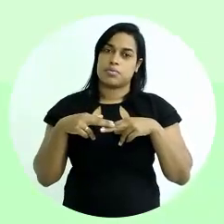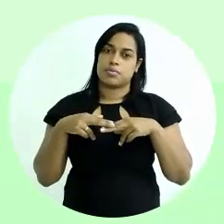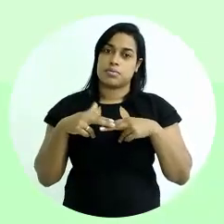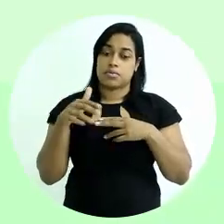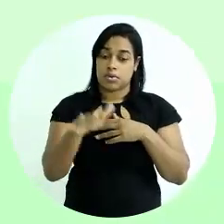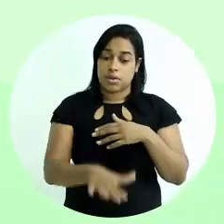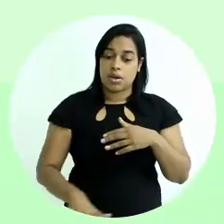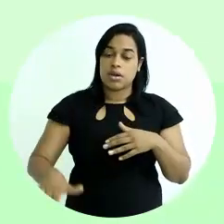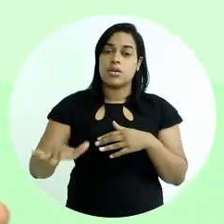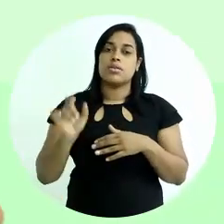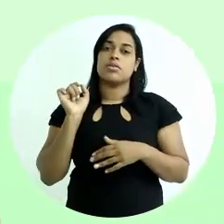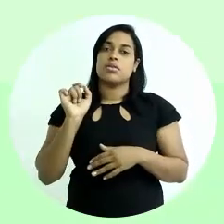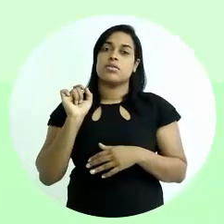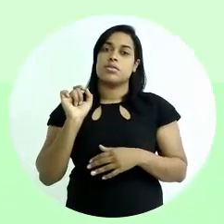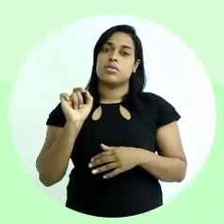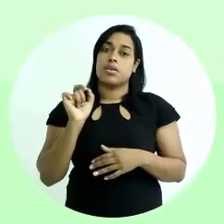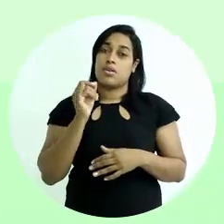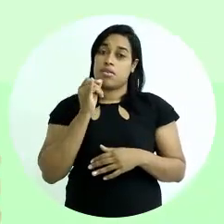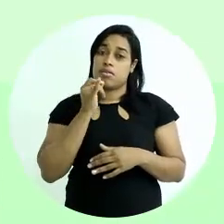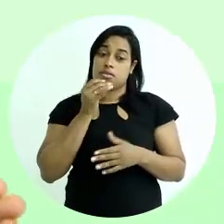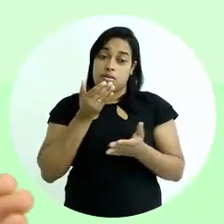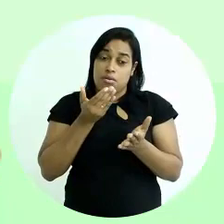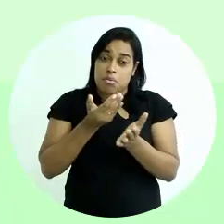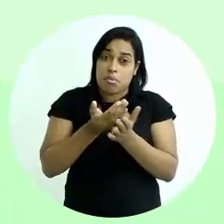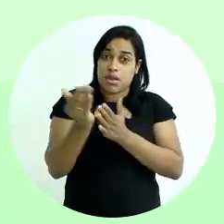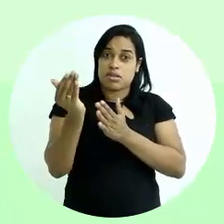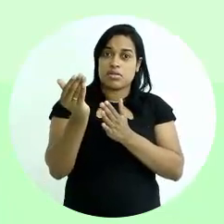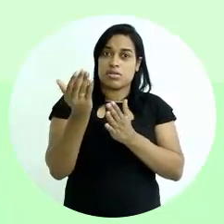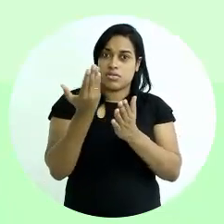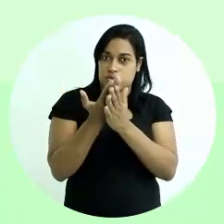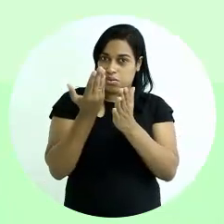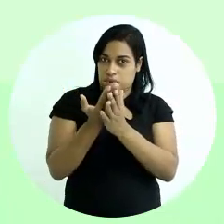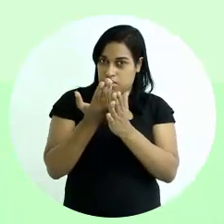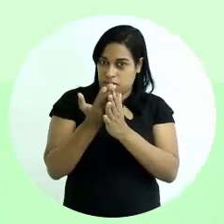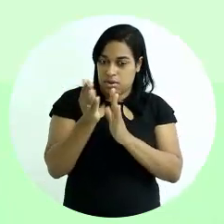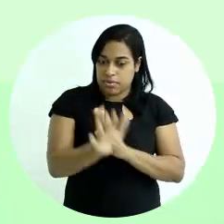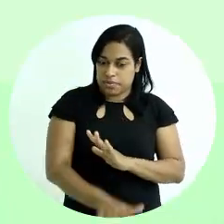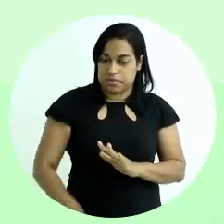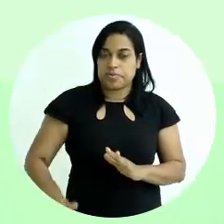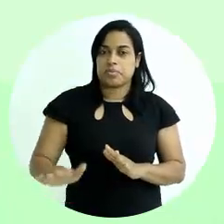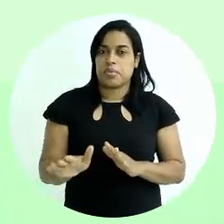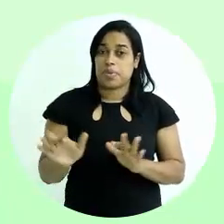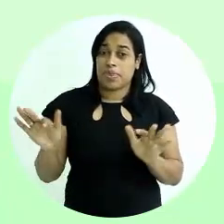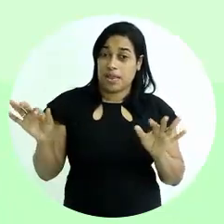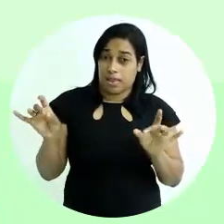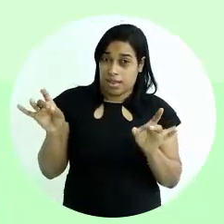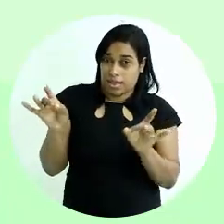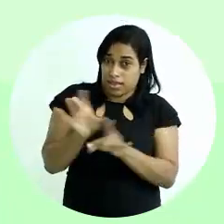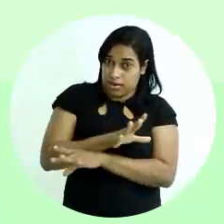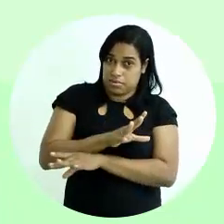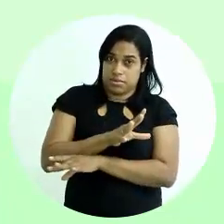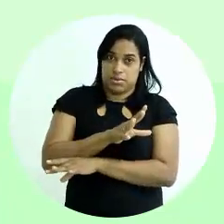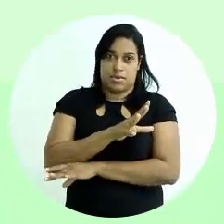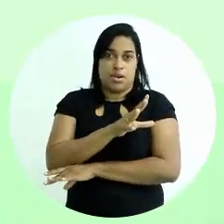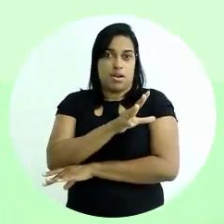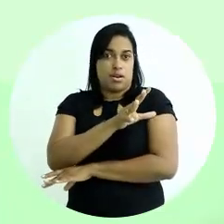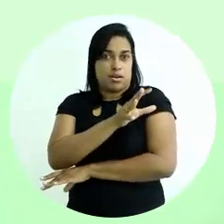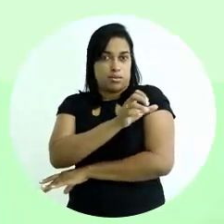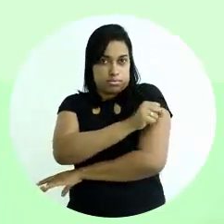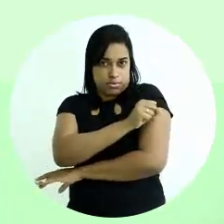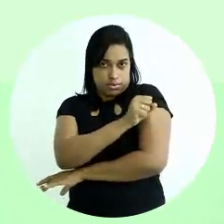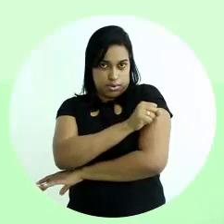é a criança quando ela entra no ensino fundamental quando ela terminar o ensino